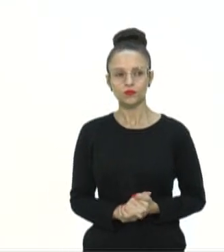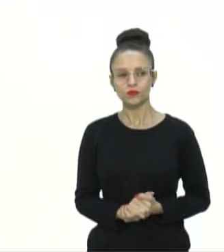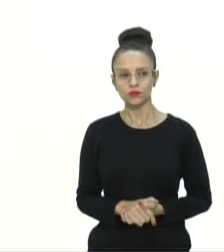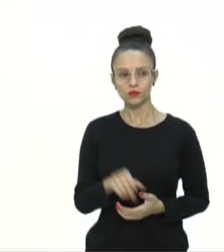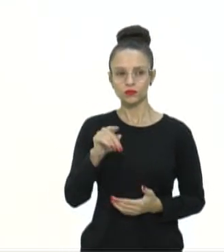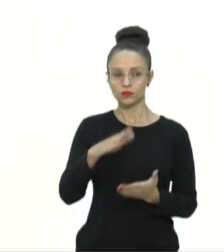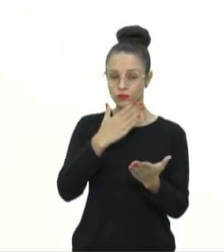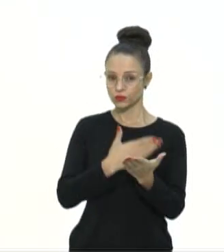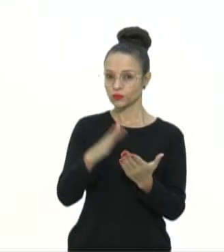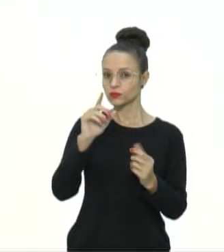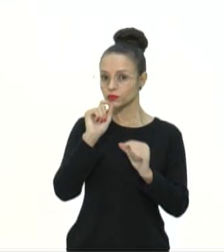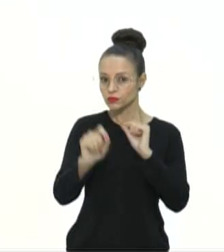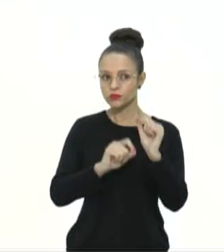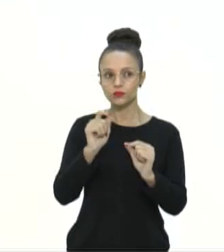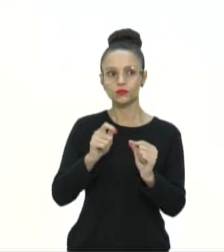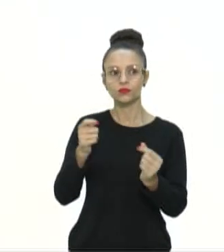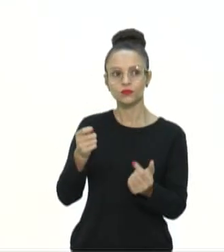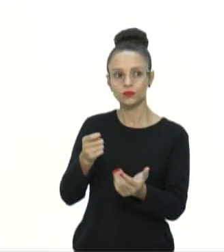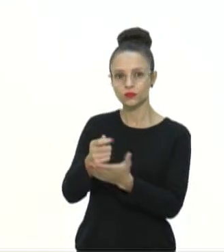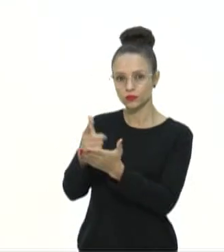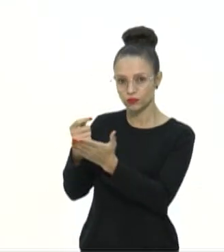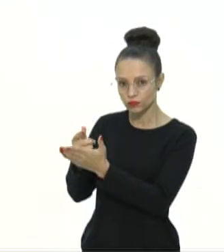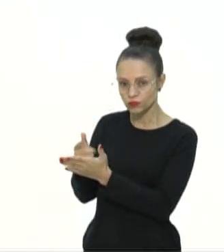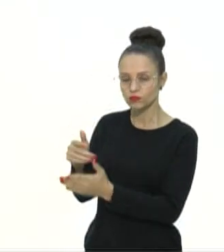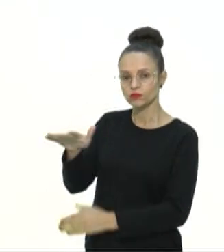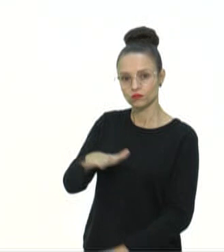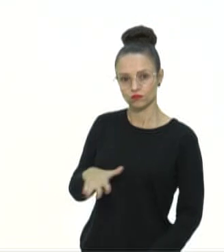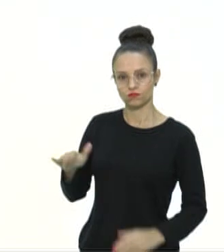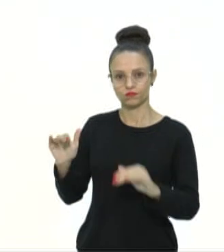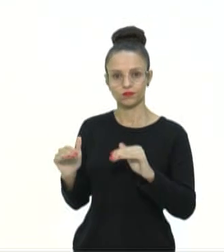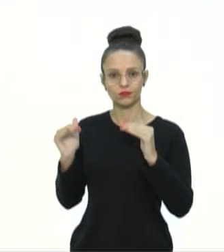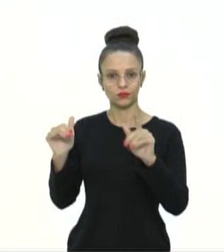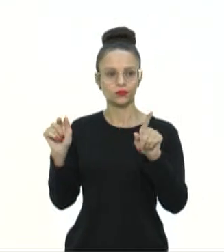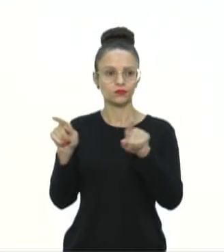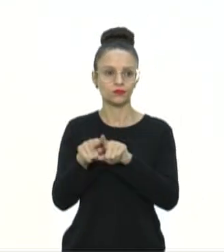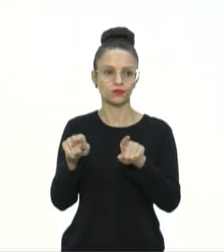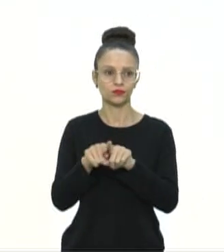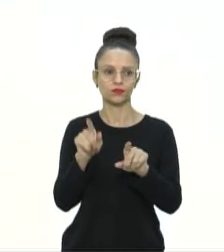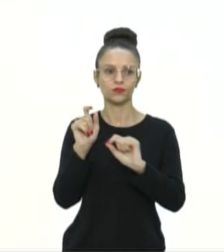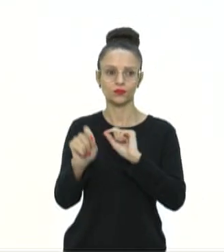Destina-se inicialmente ao consumo pela classe marcante.